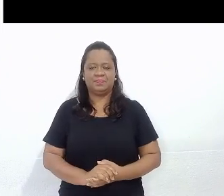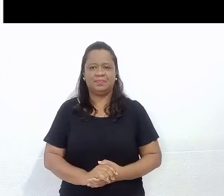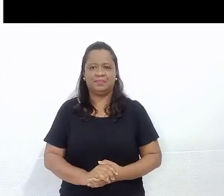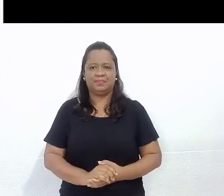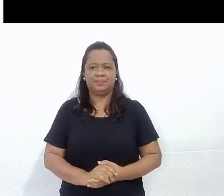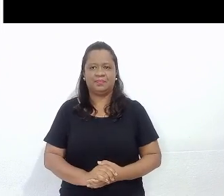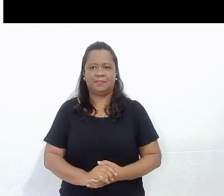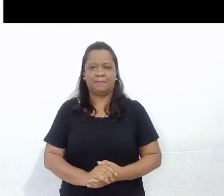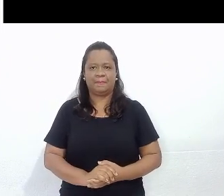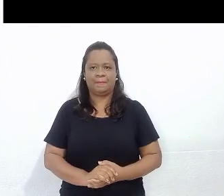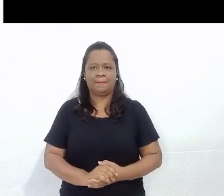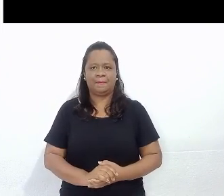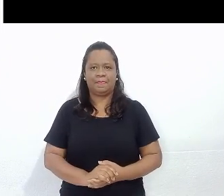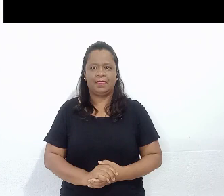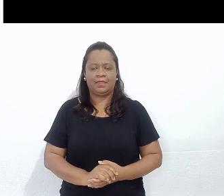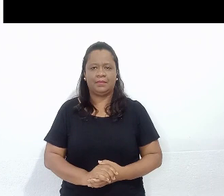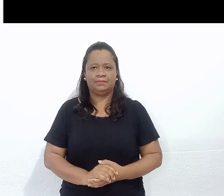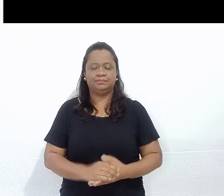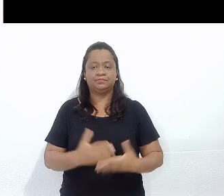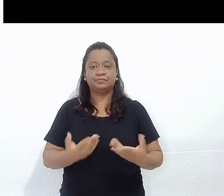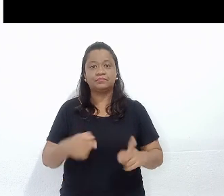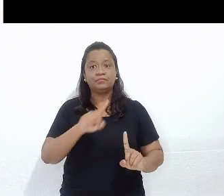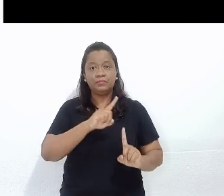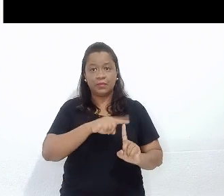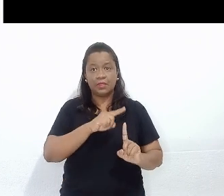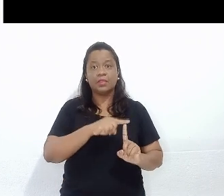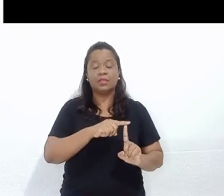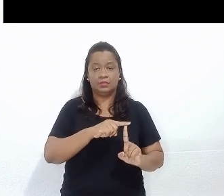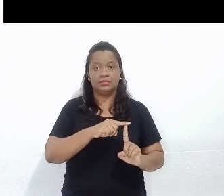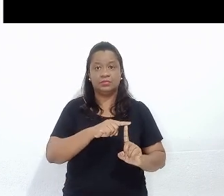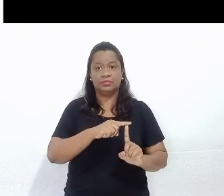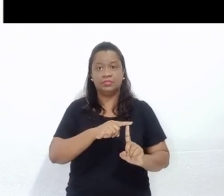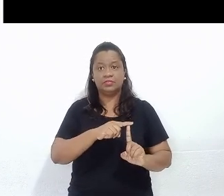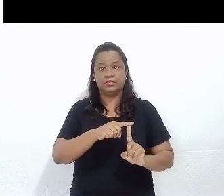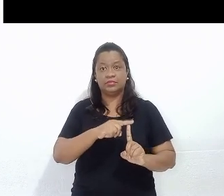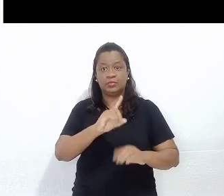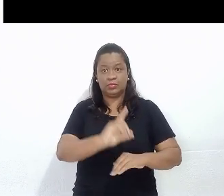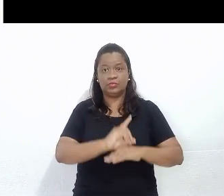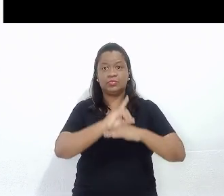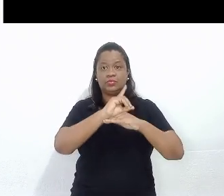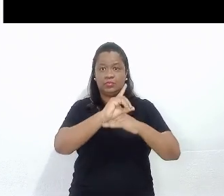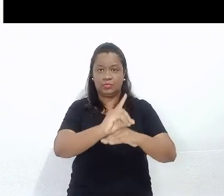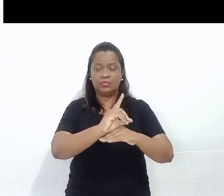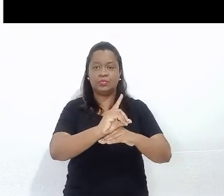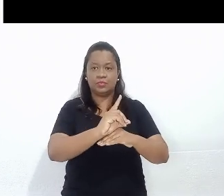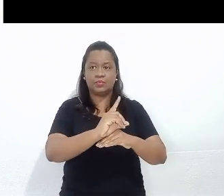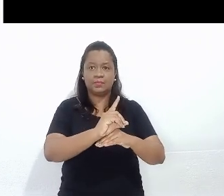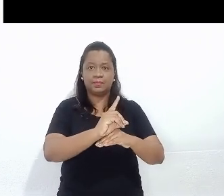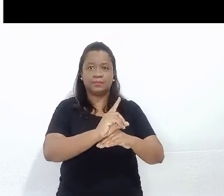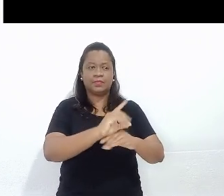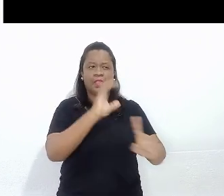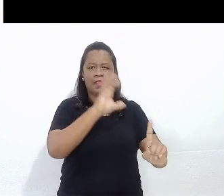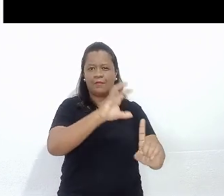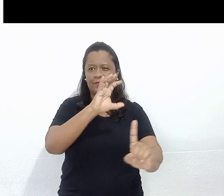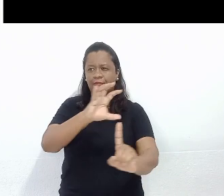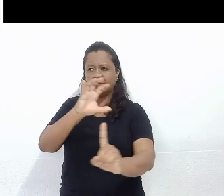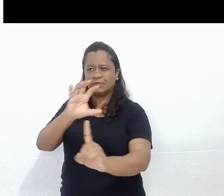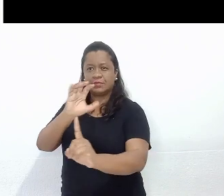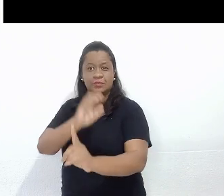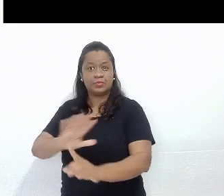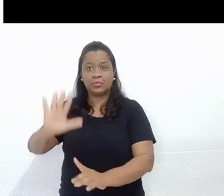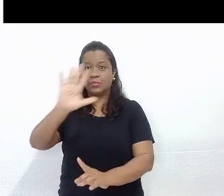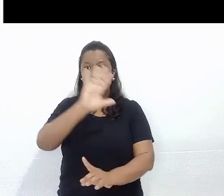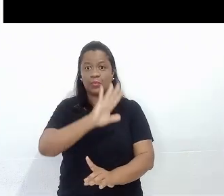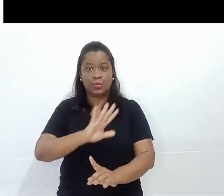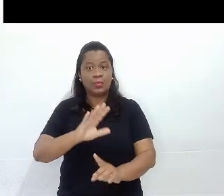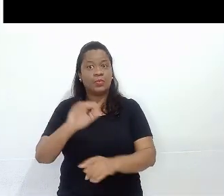Bom, então o estilo do diretor, ele vai afetar o filme como um todo, tá? Por exemplo, uma câmera que se movimenta,